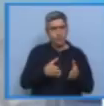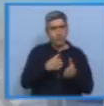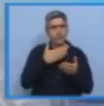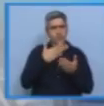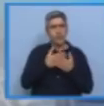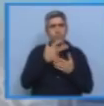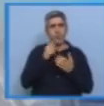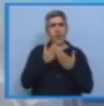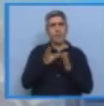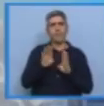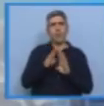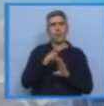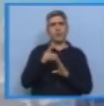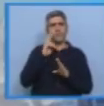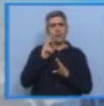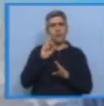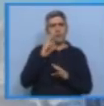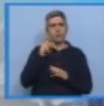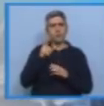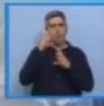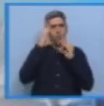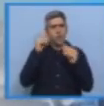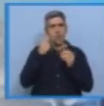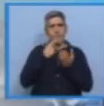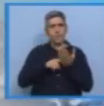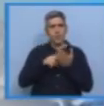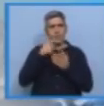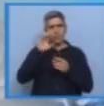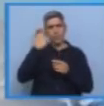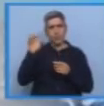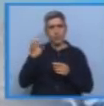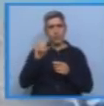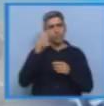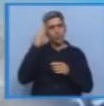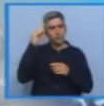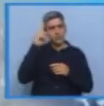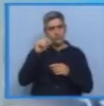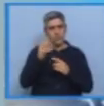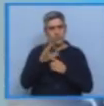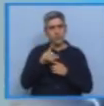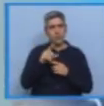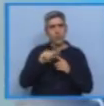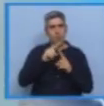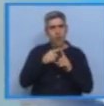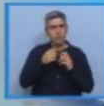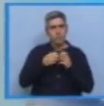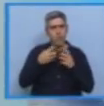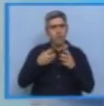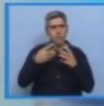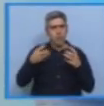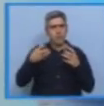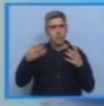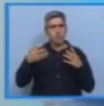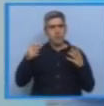que não possamos abrir a porta para se verificar o que estamos a verificar na Holanda e na Bélgica e noutros países, ou na Suíça, onde de ano para ano aumenta o número de casos